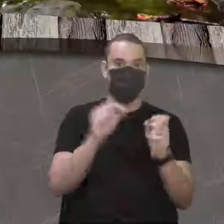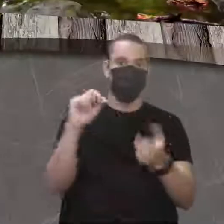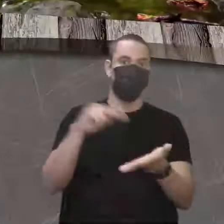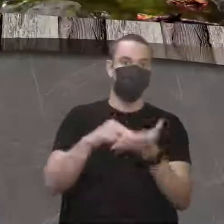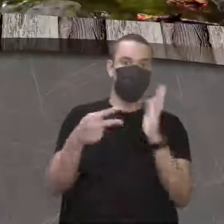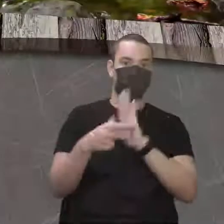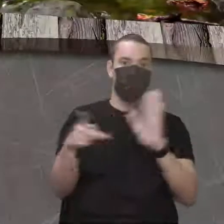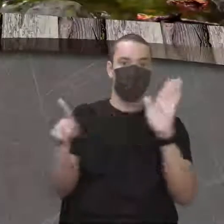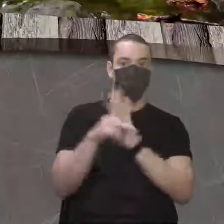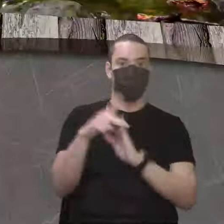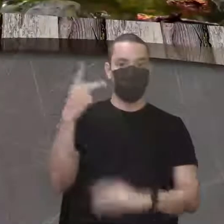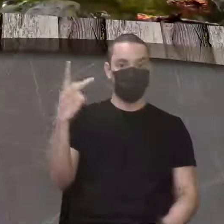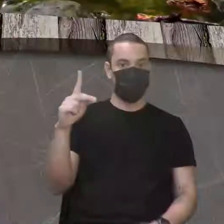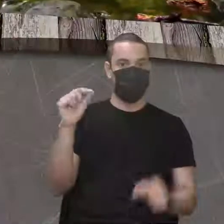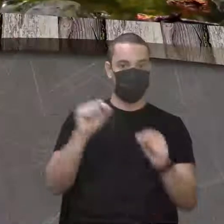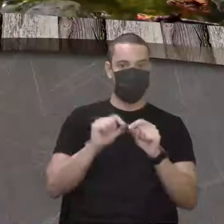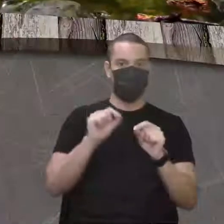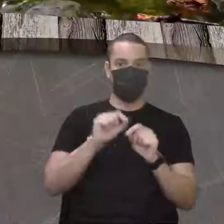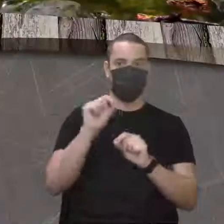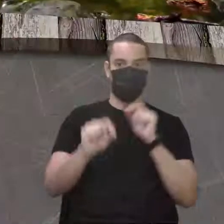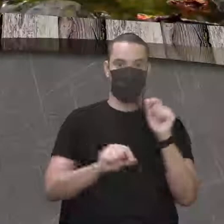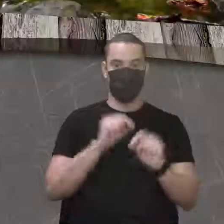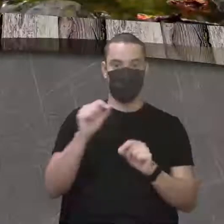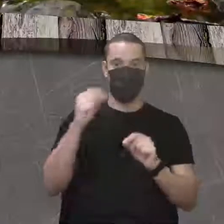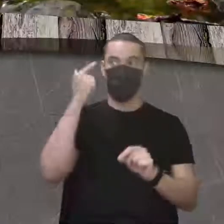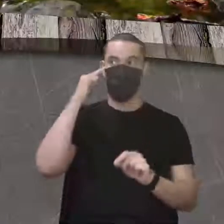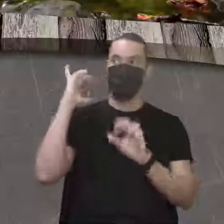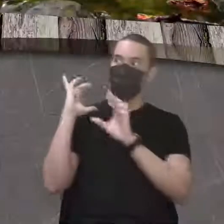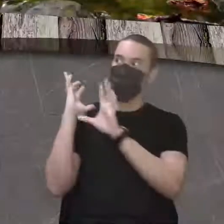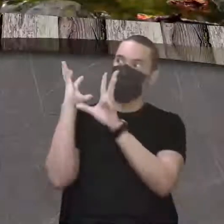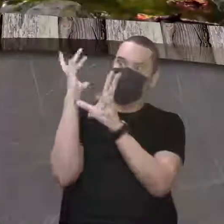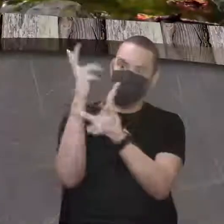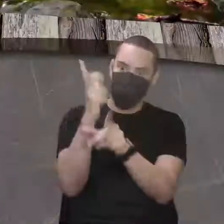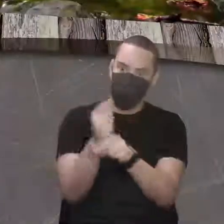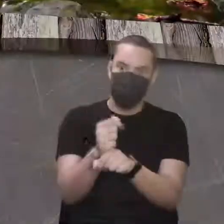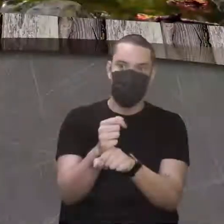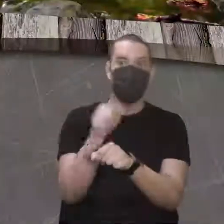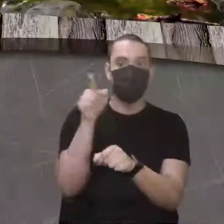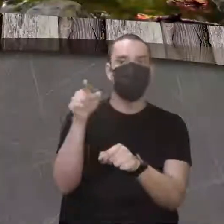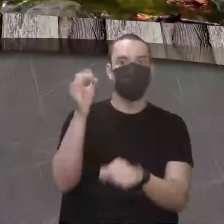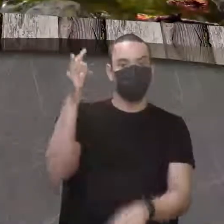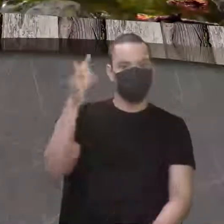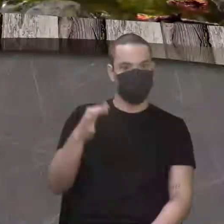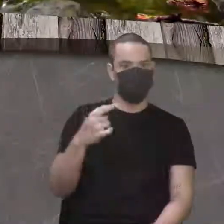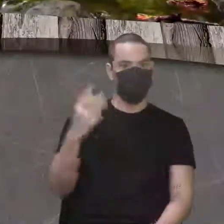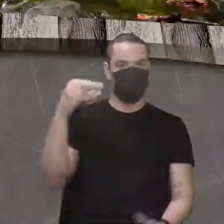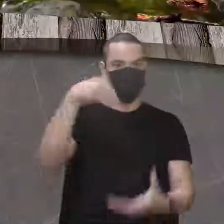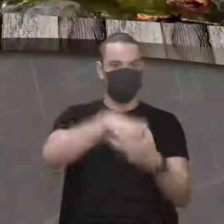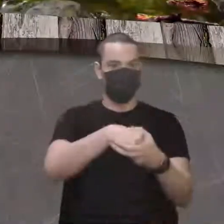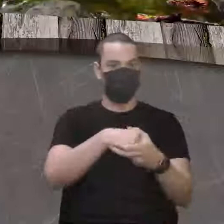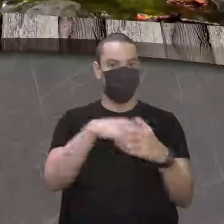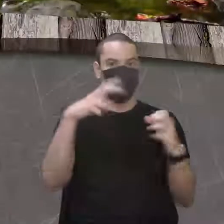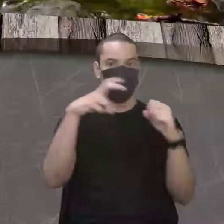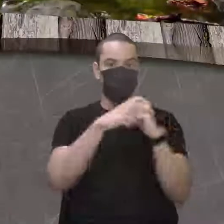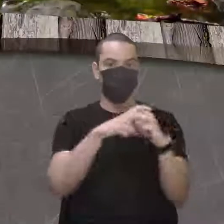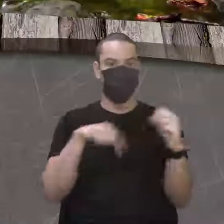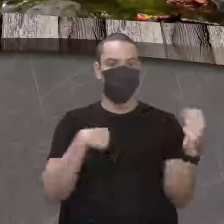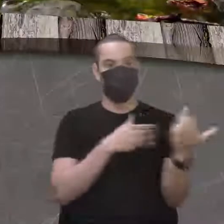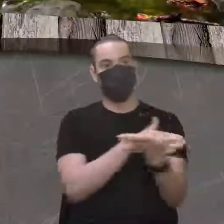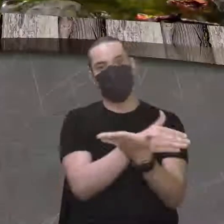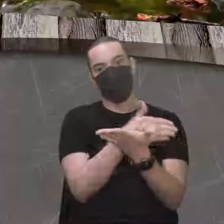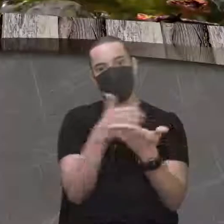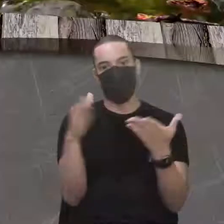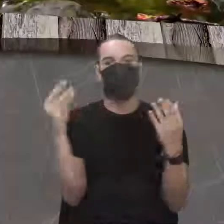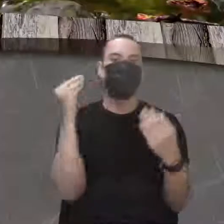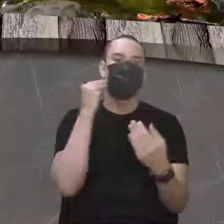para ele e faz essa recuperação. Ó, isso aqui serviu, vamos agir sobre esse vírus. E aí a gente começa